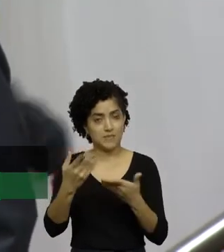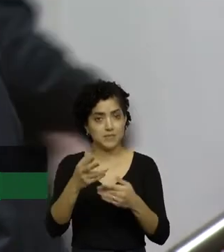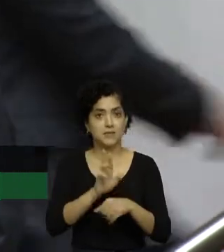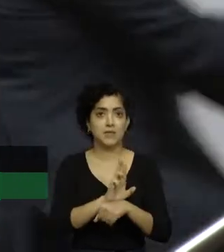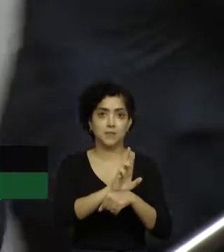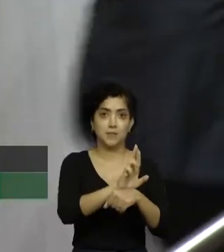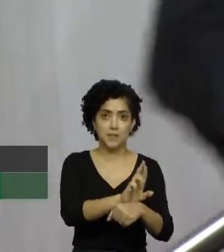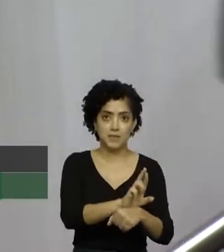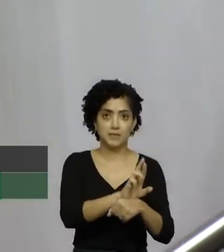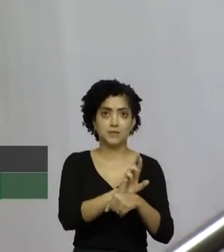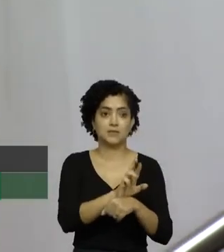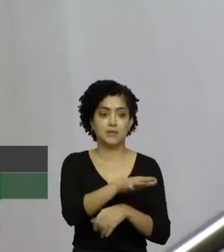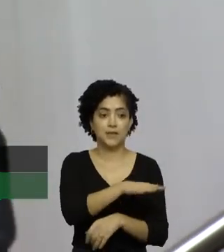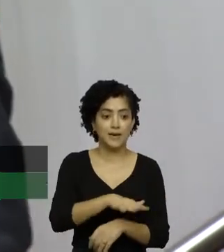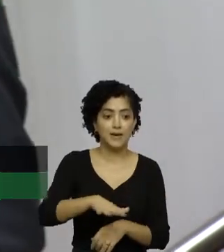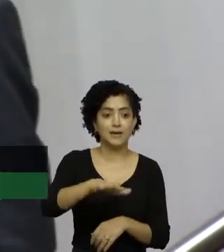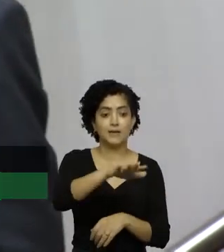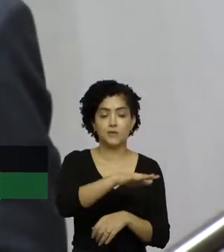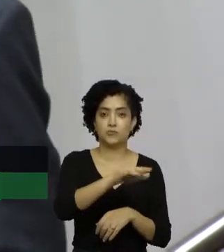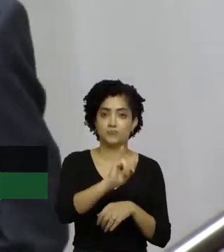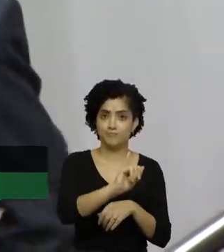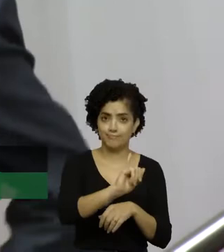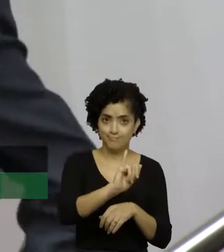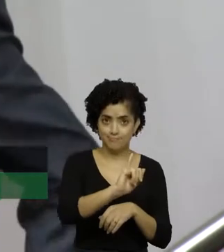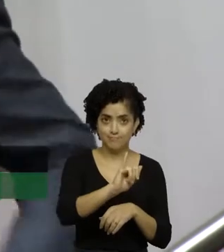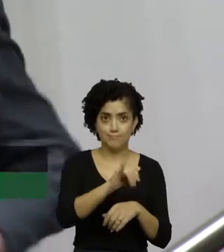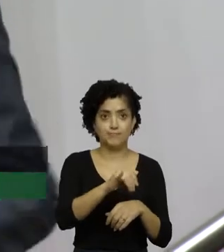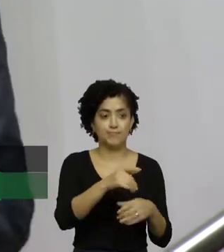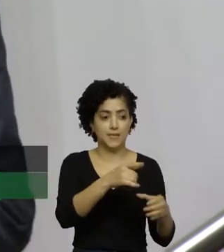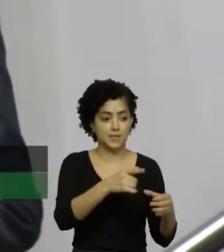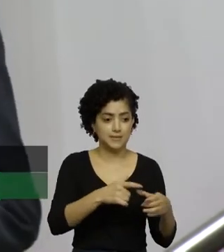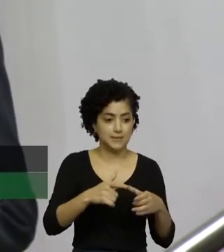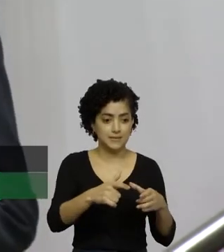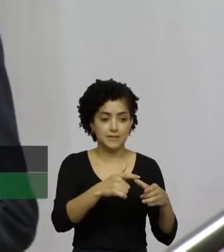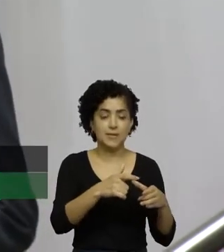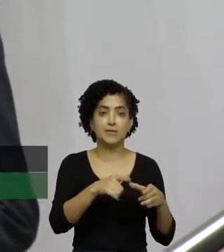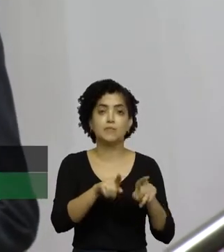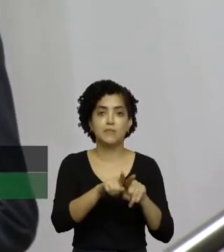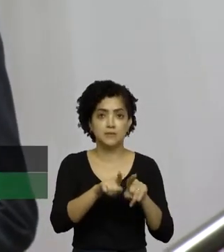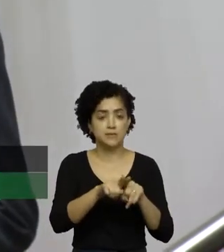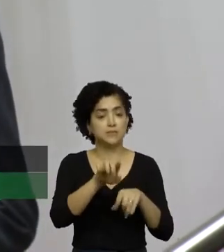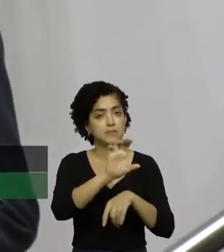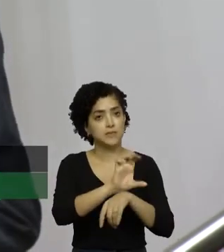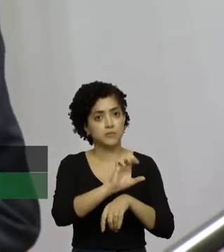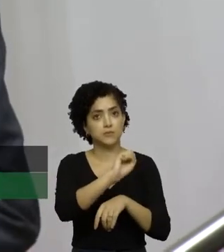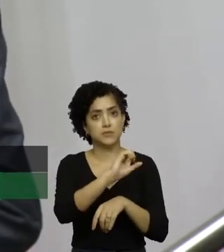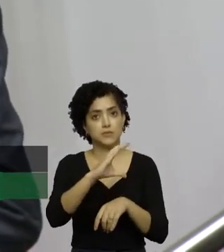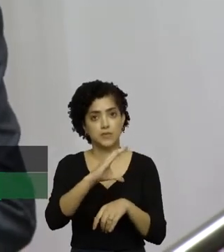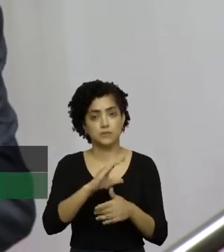não só a região do Itajaí, mas o nosso estado de Santa Catarina.